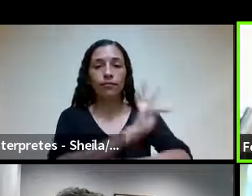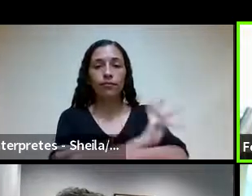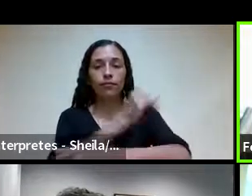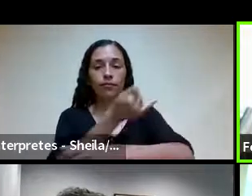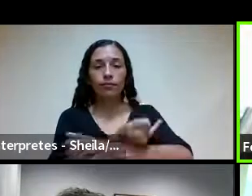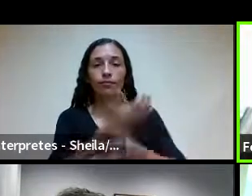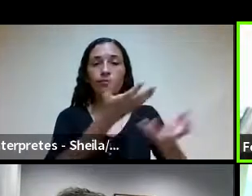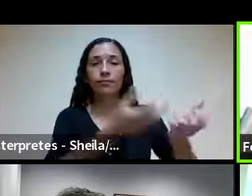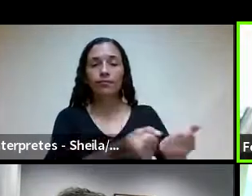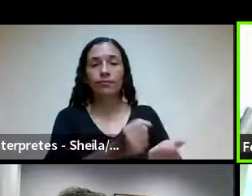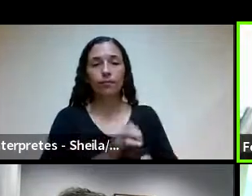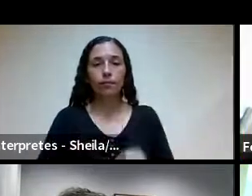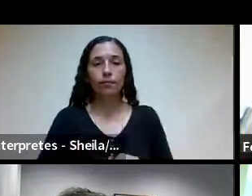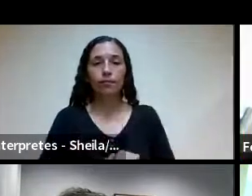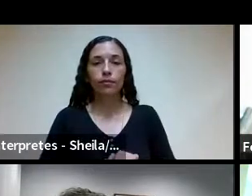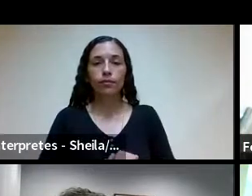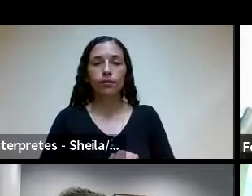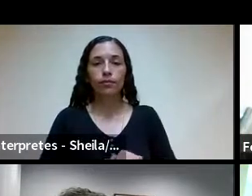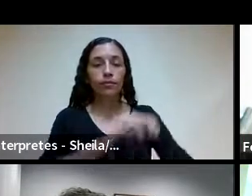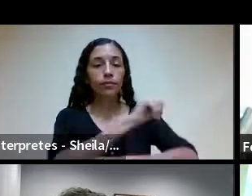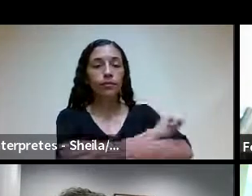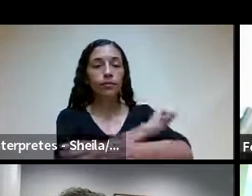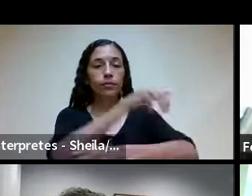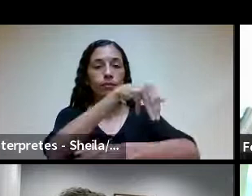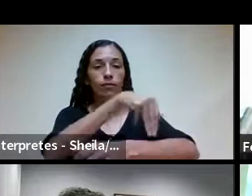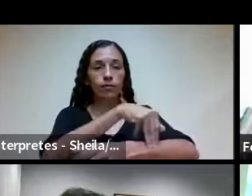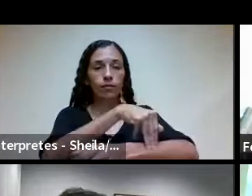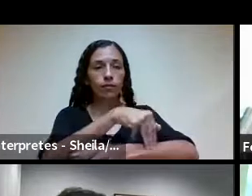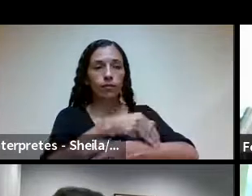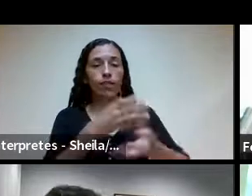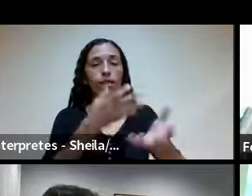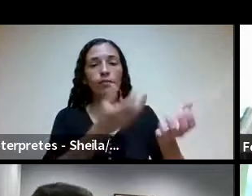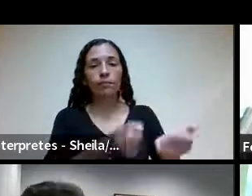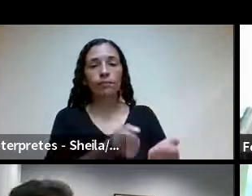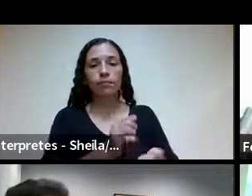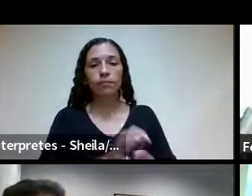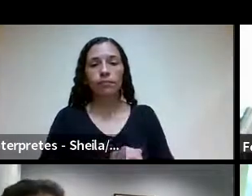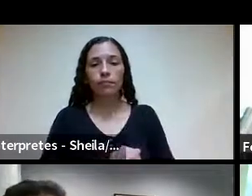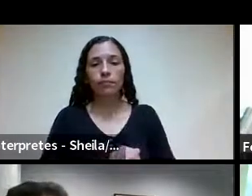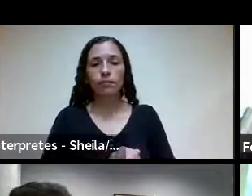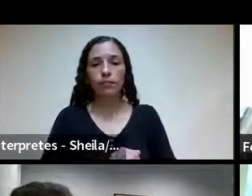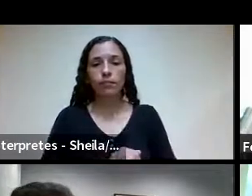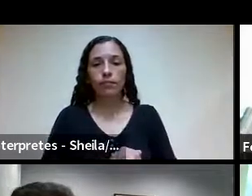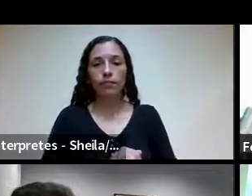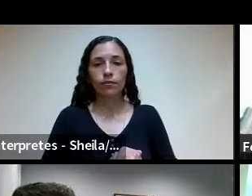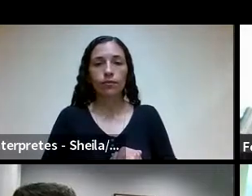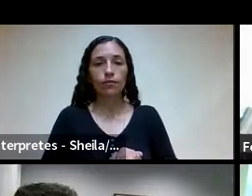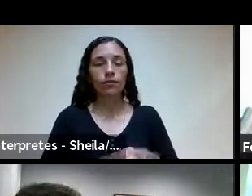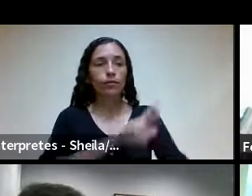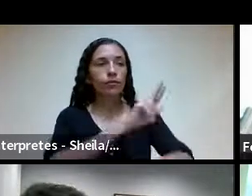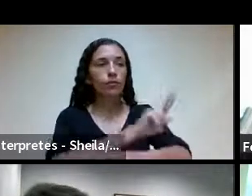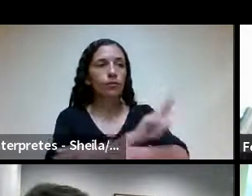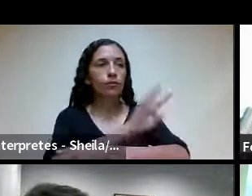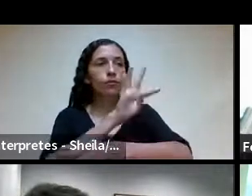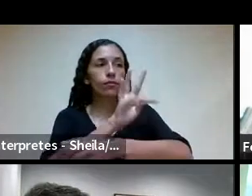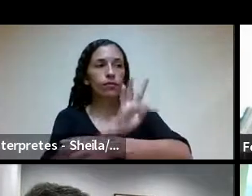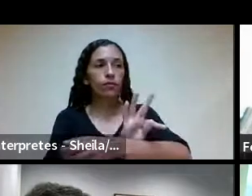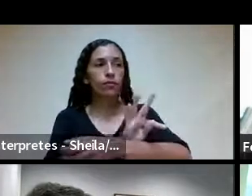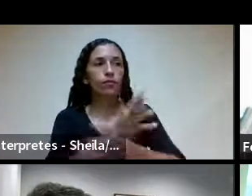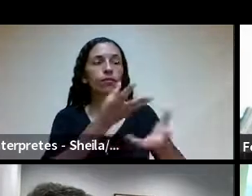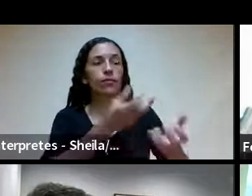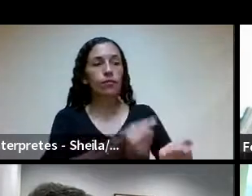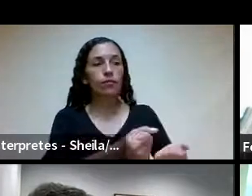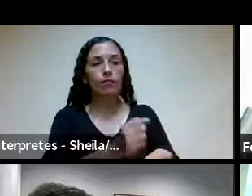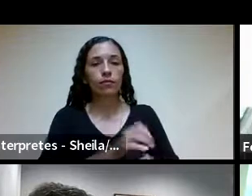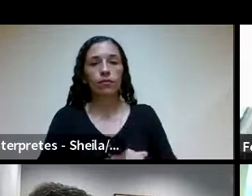Doutora Adriana. Aprovo, senhor presidente. Doutor Rodrigo Teles, procurador eleitoral. Tem objeção, senhor